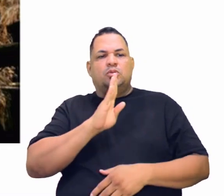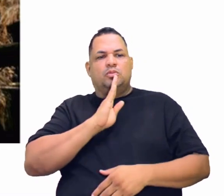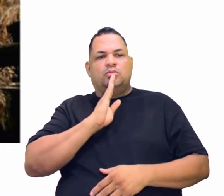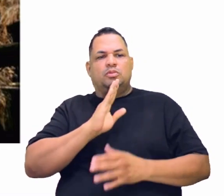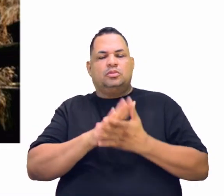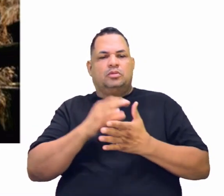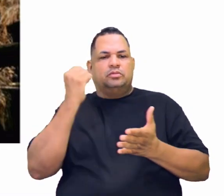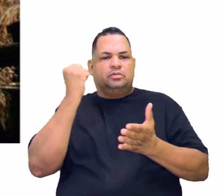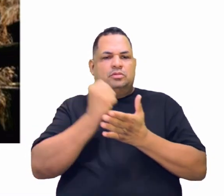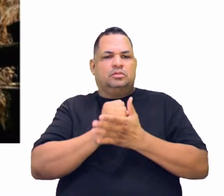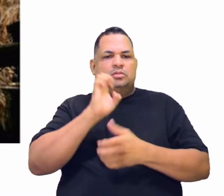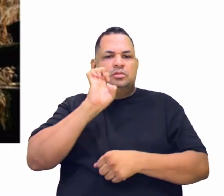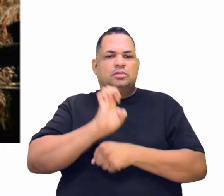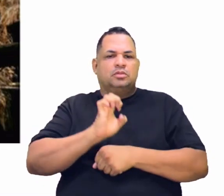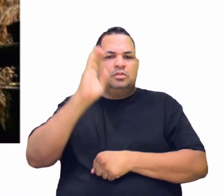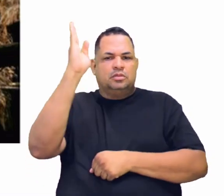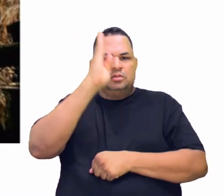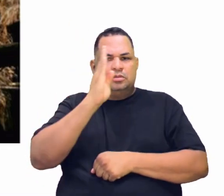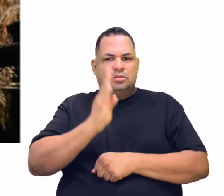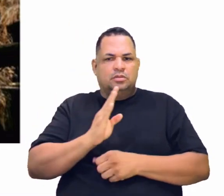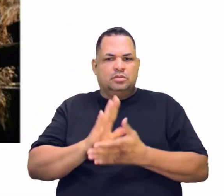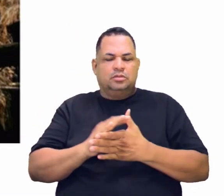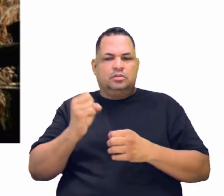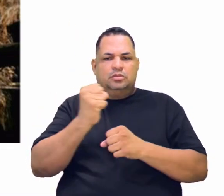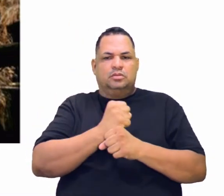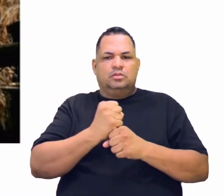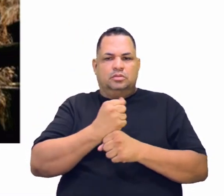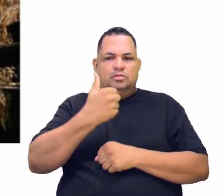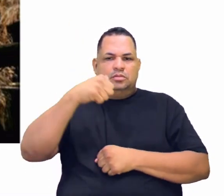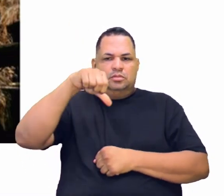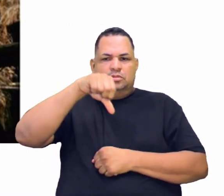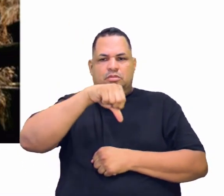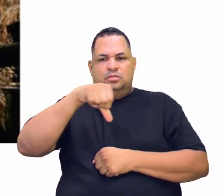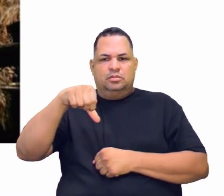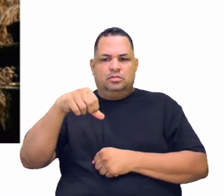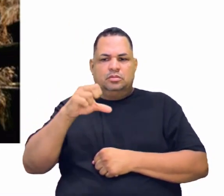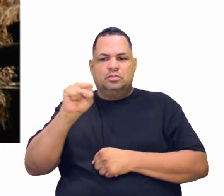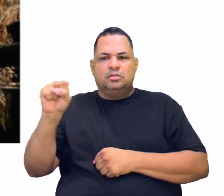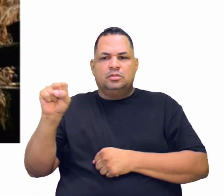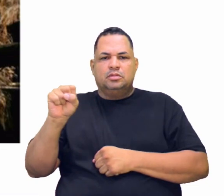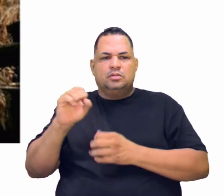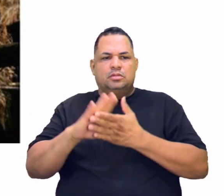brasileiro ainda no ano de 88. E nesse órgão,